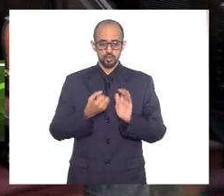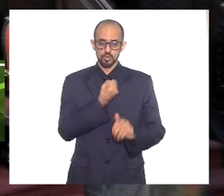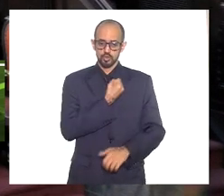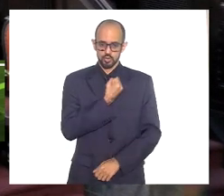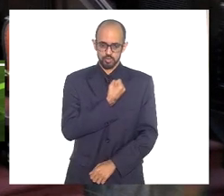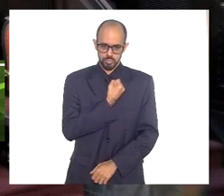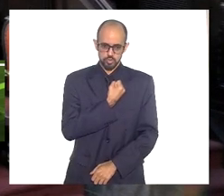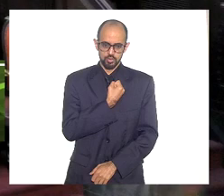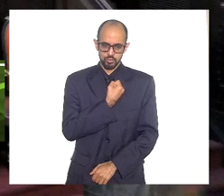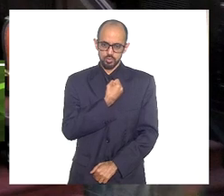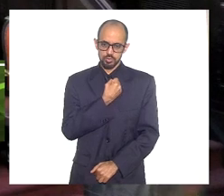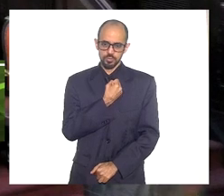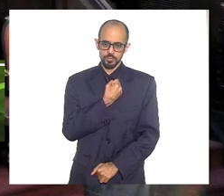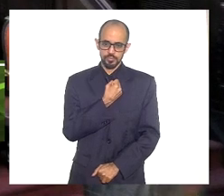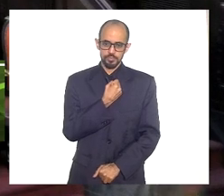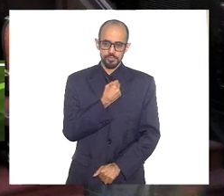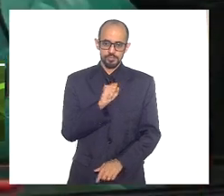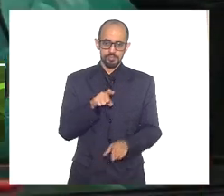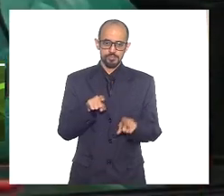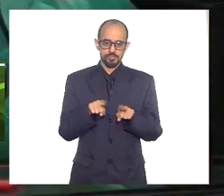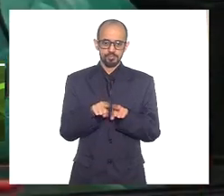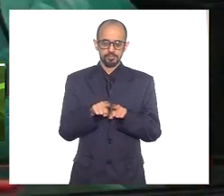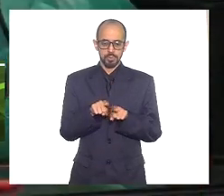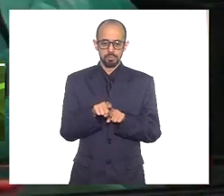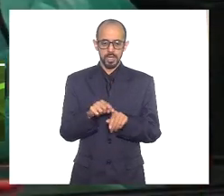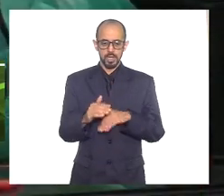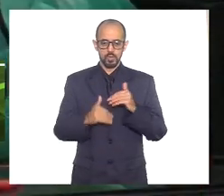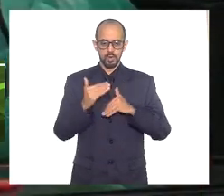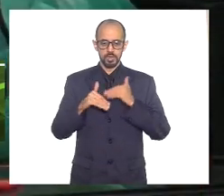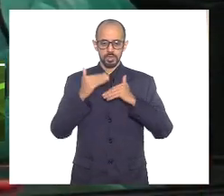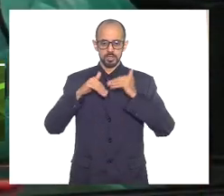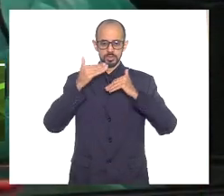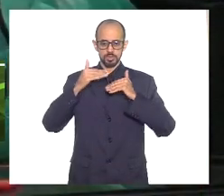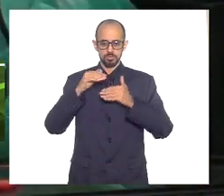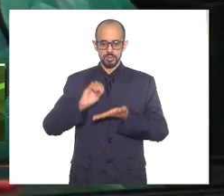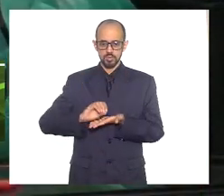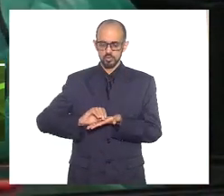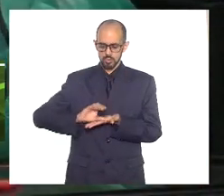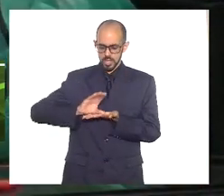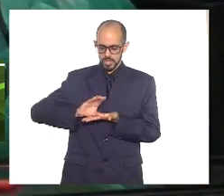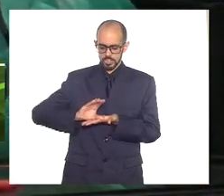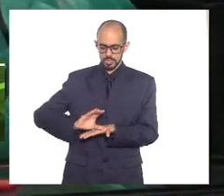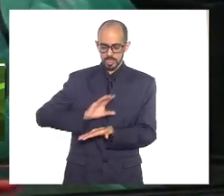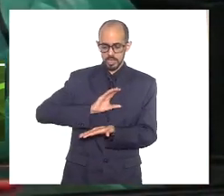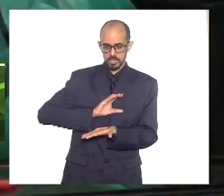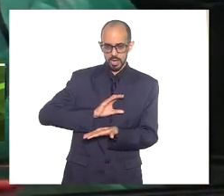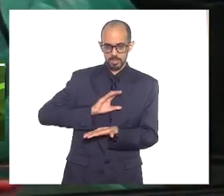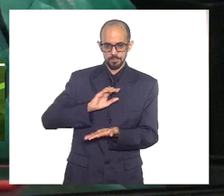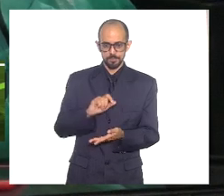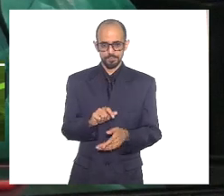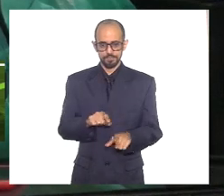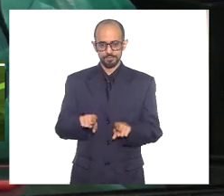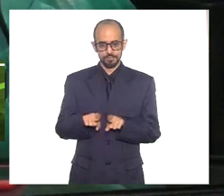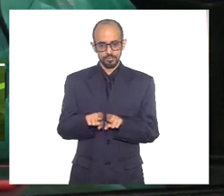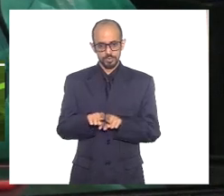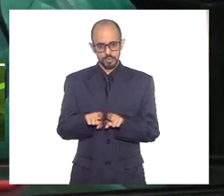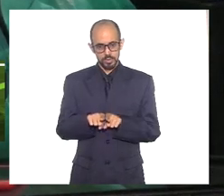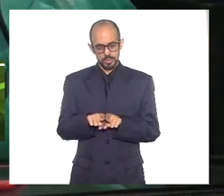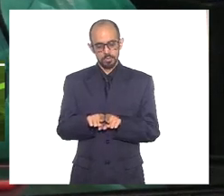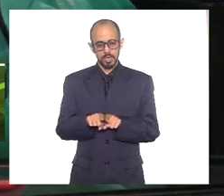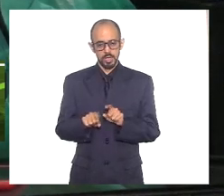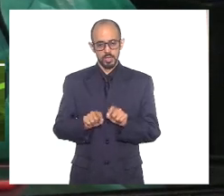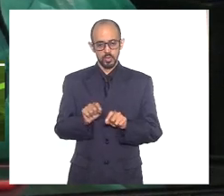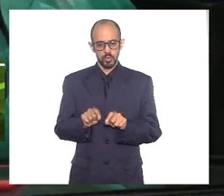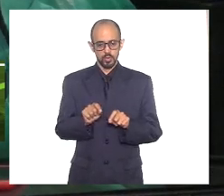indicadores e ao crescimento da receita e